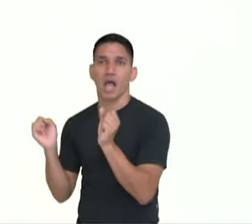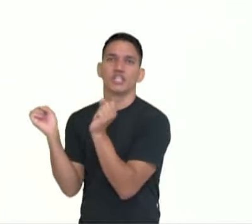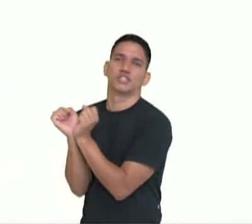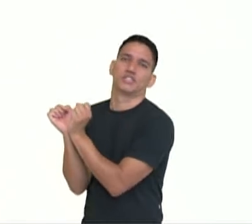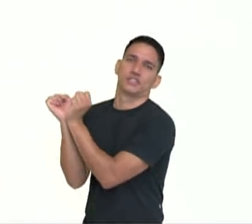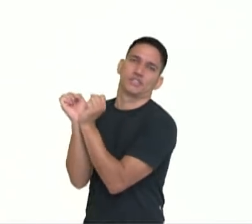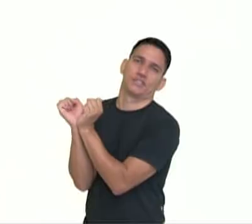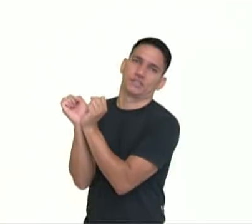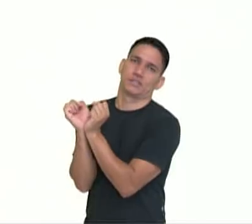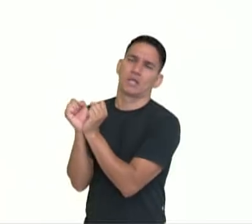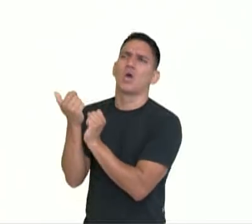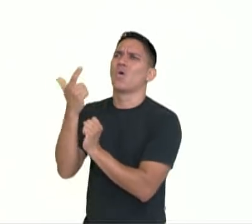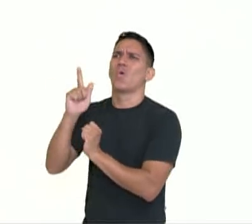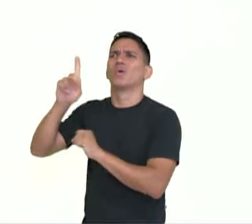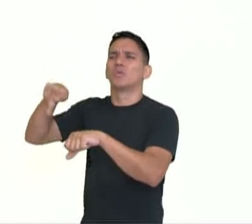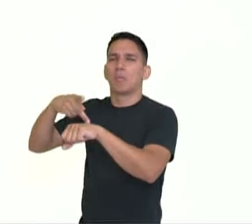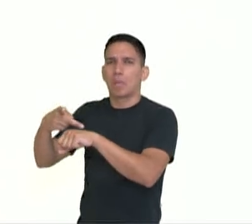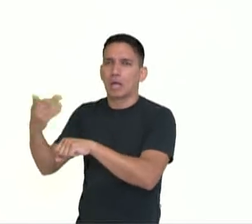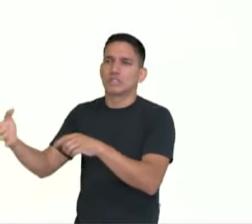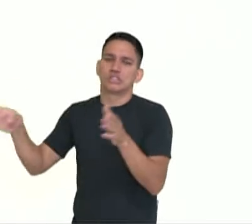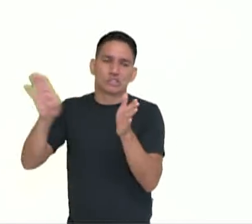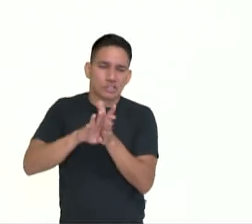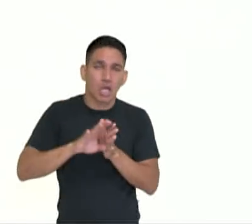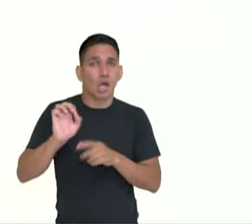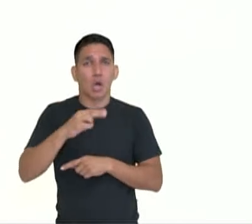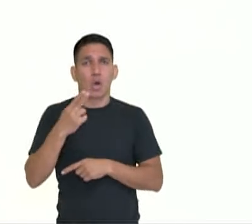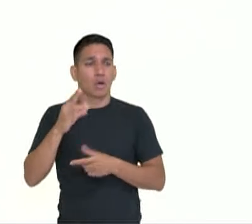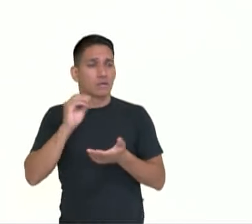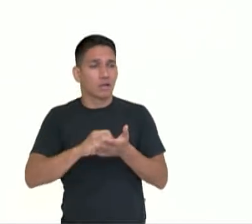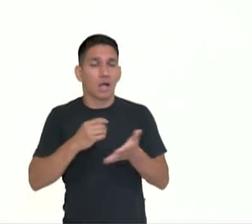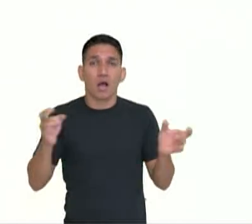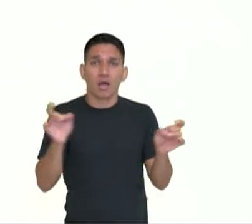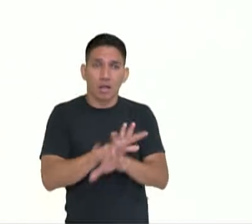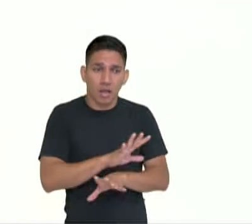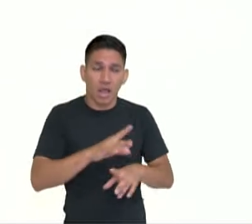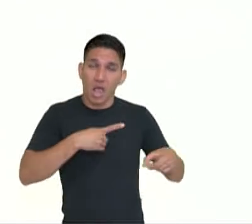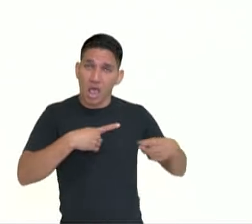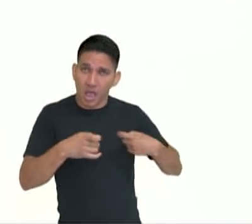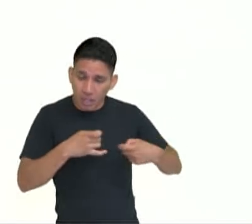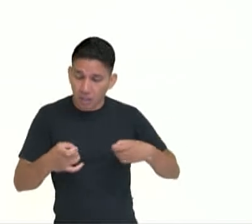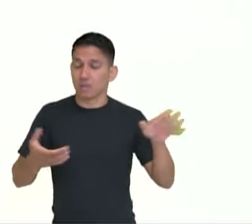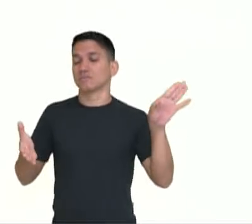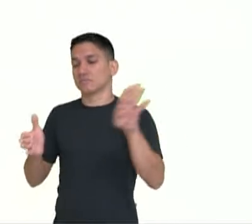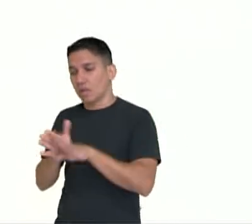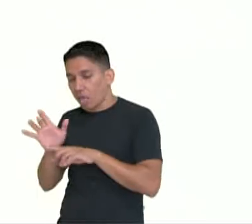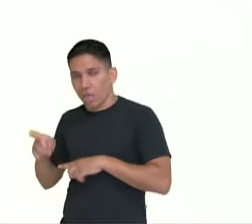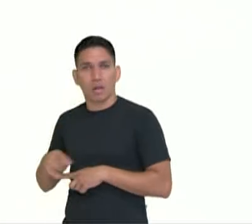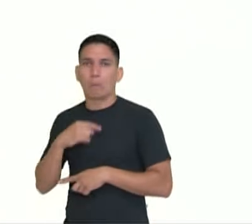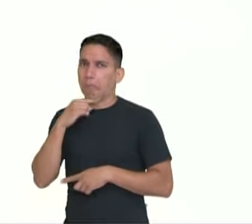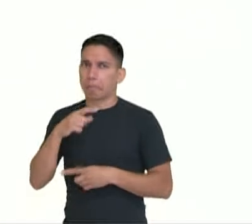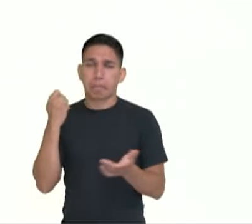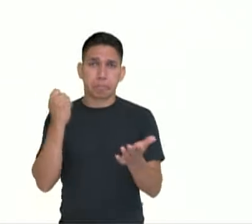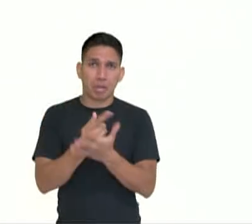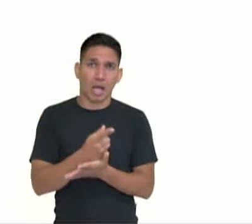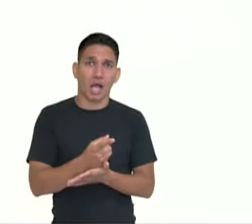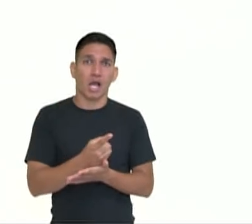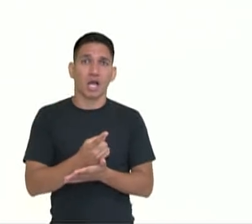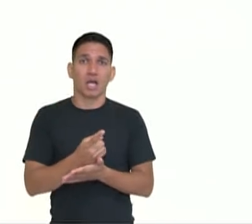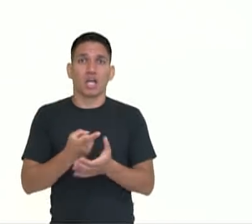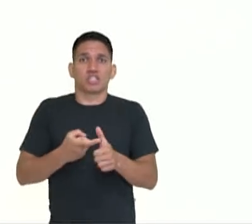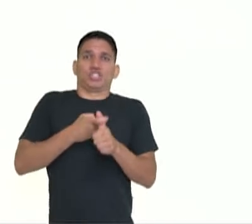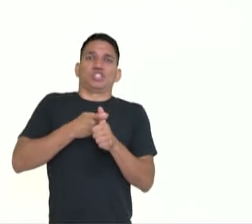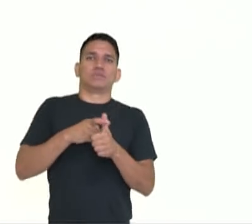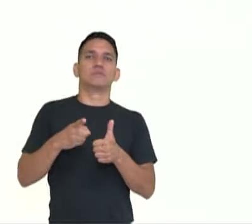guerra ou pessoas que não conseguiam pagar suas dívidas. Nesse período da Antiguidade, só havia 3 características